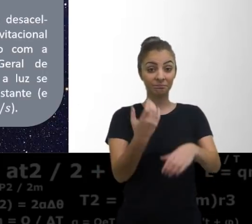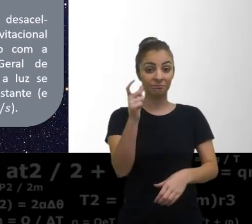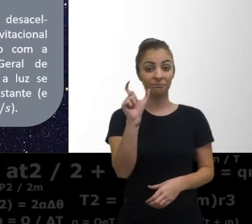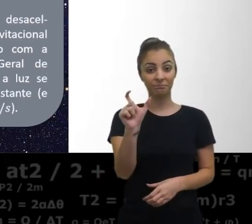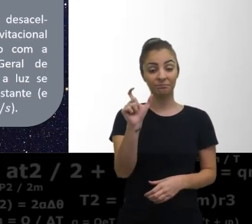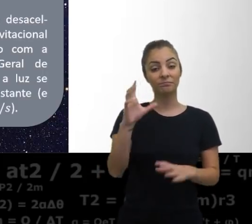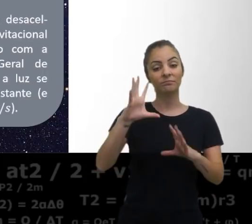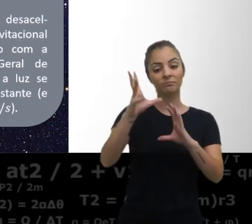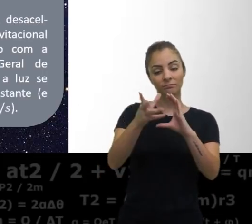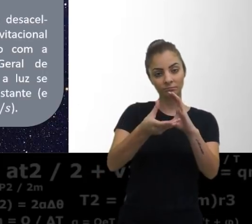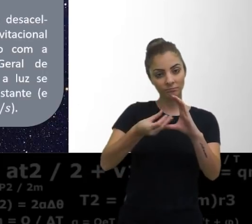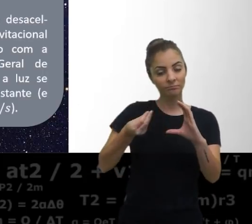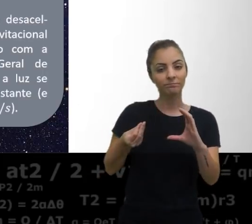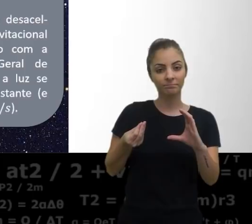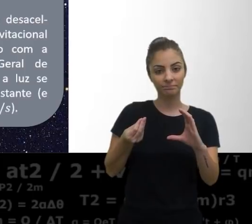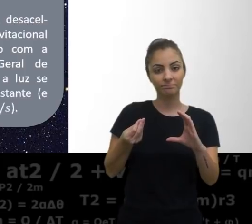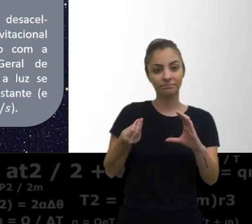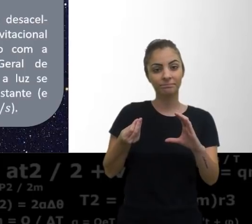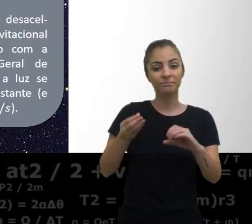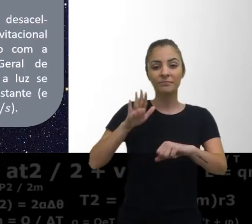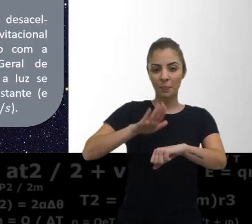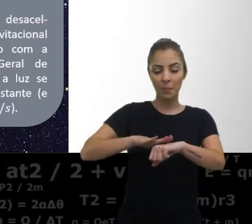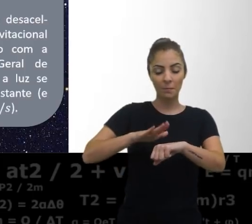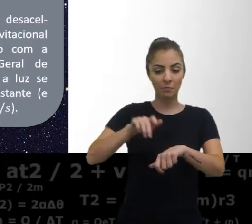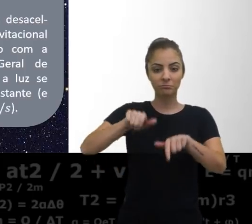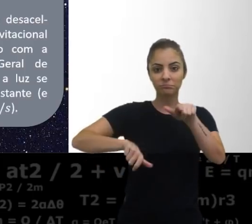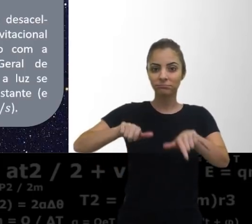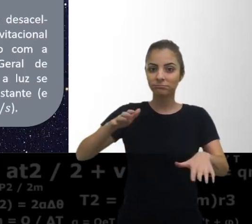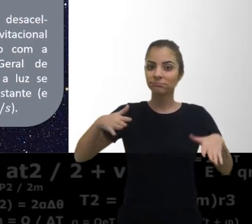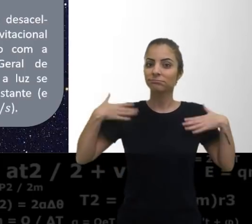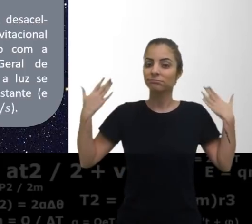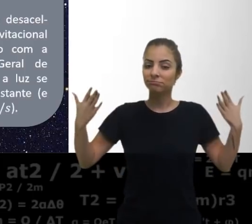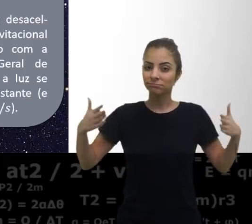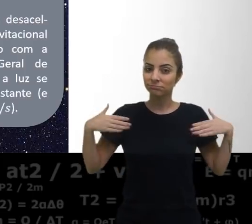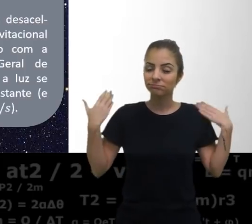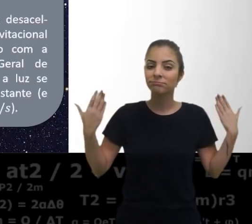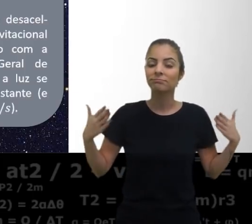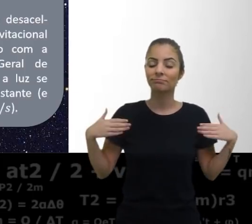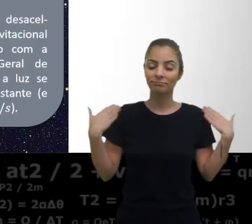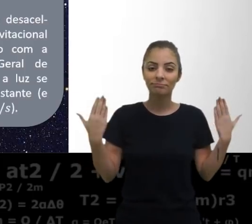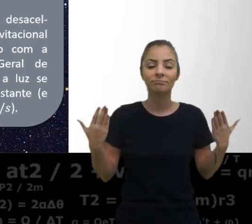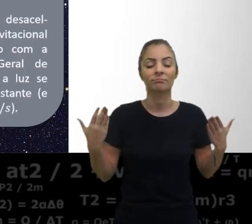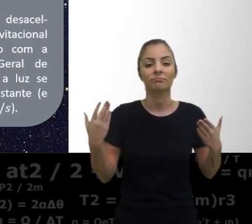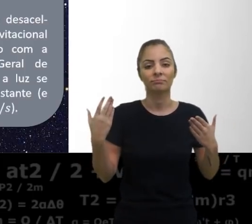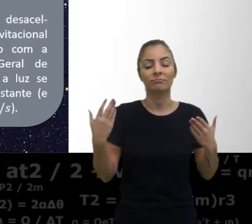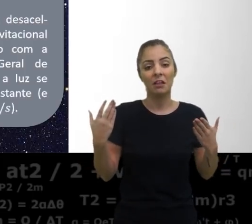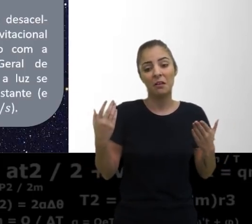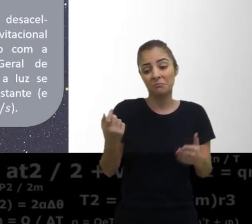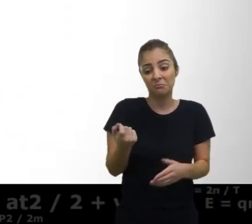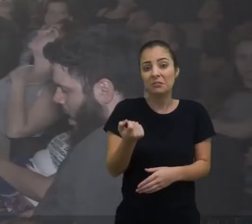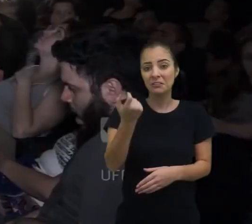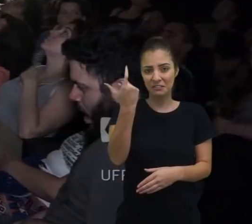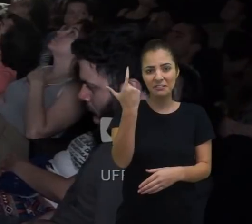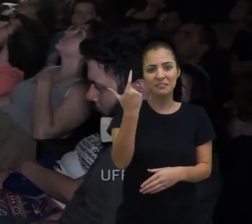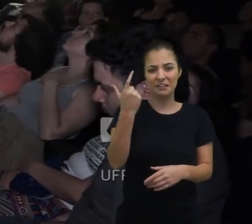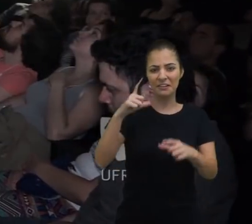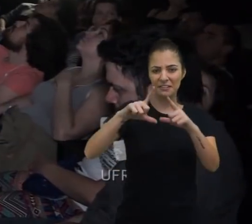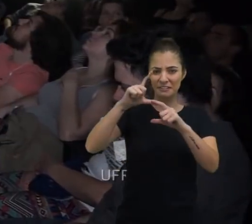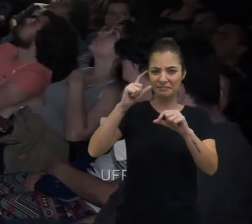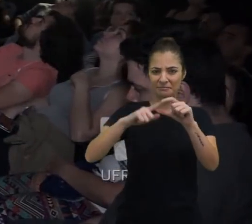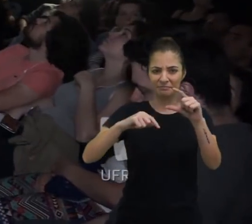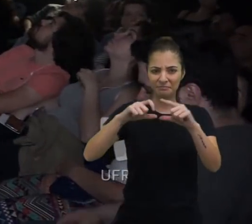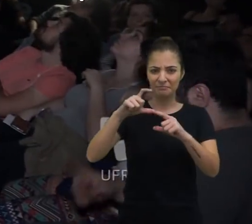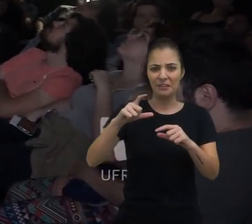buraco negro. Na época isso até gerou um pouco de entusiasmo com essa situação peculiar, tá? De estrelas